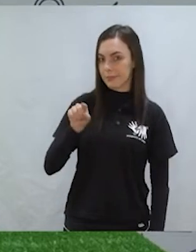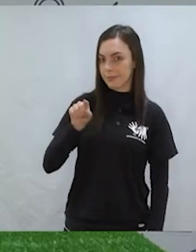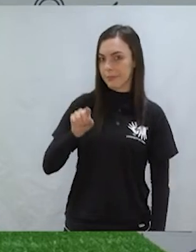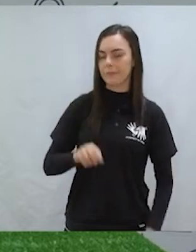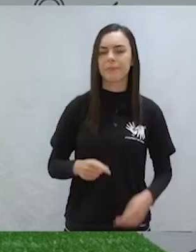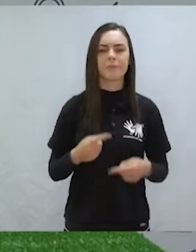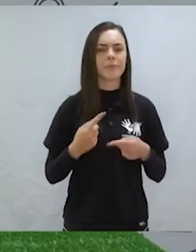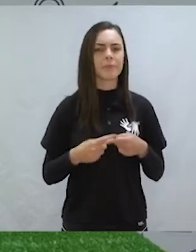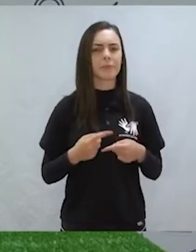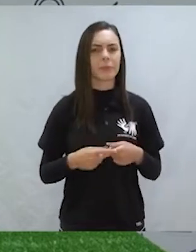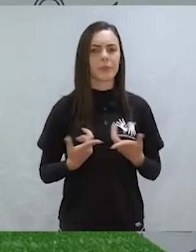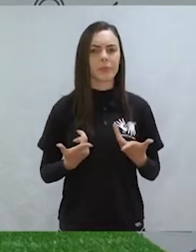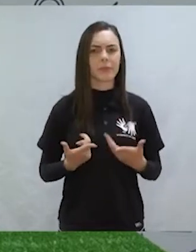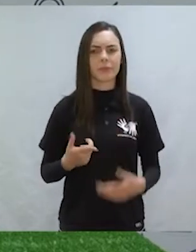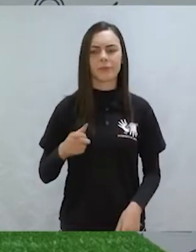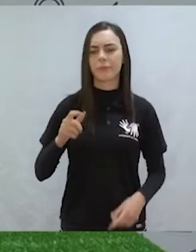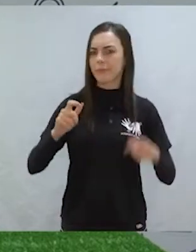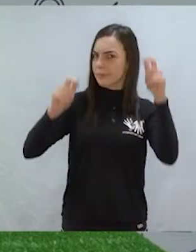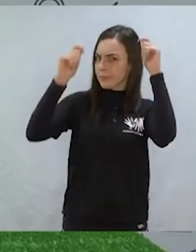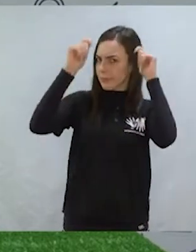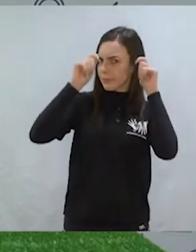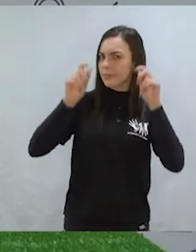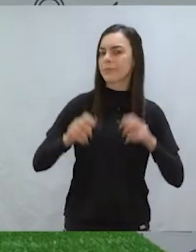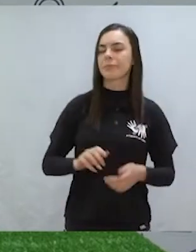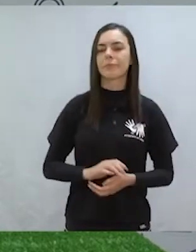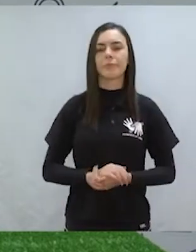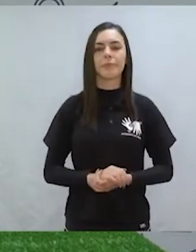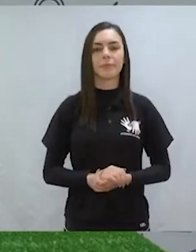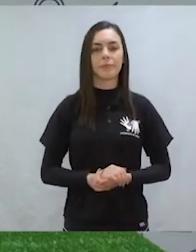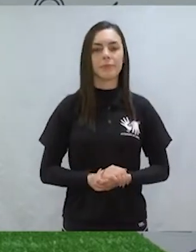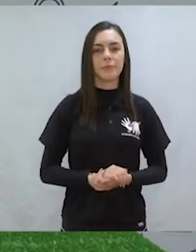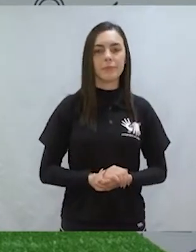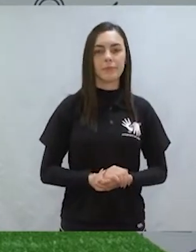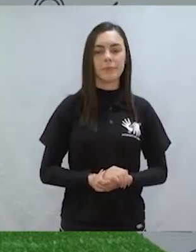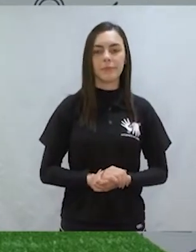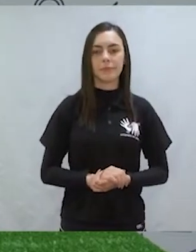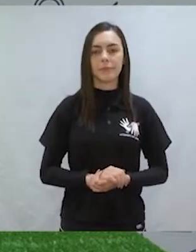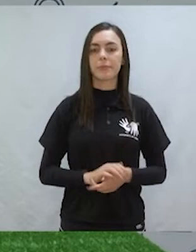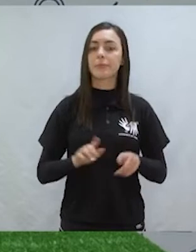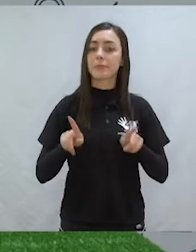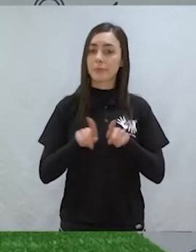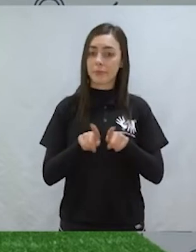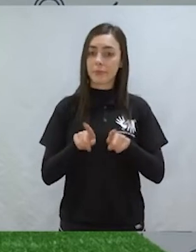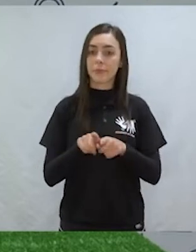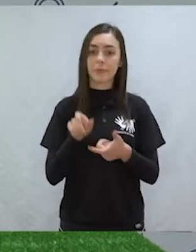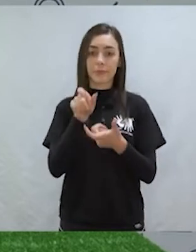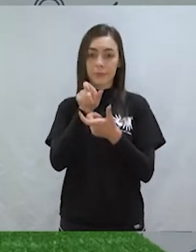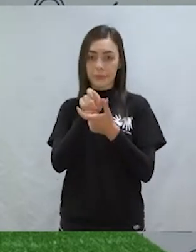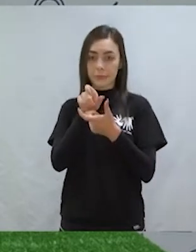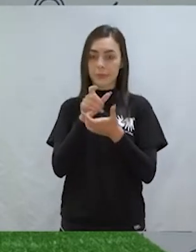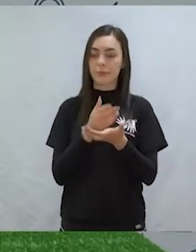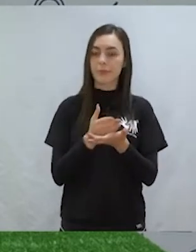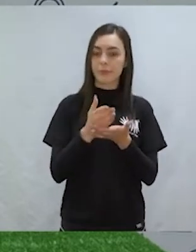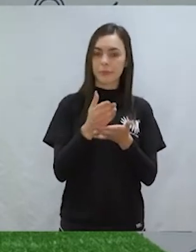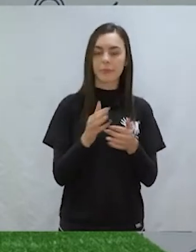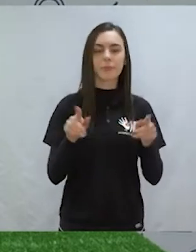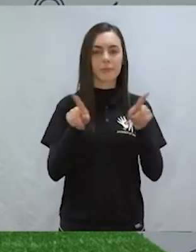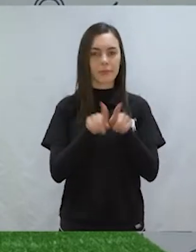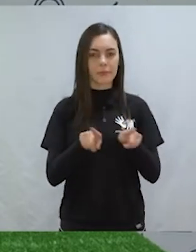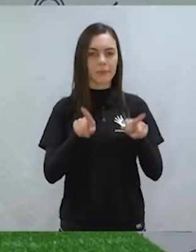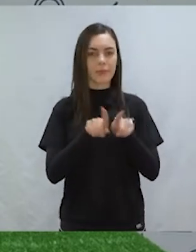agudo para formar a palavra boné. Boné também começa com a mesma